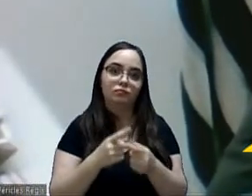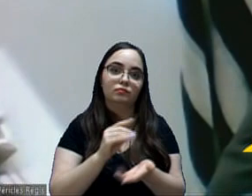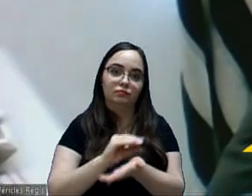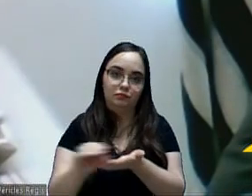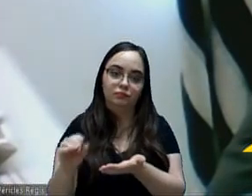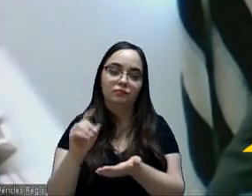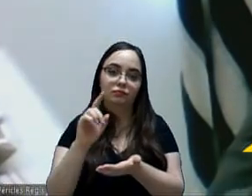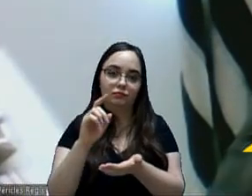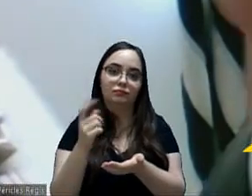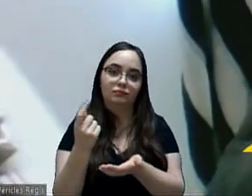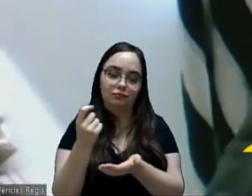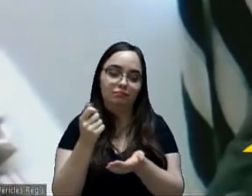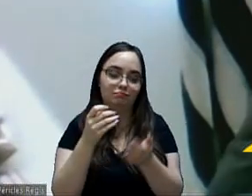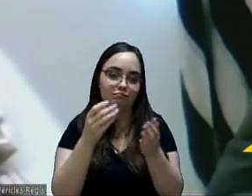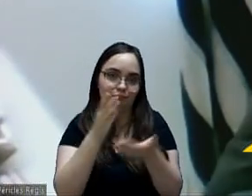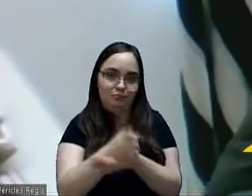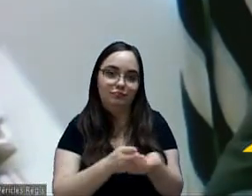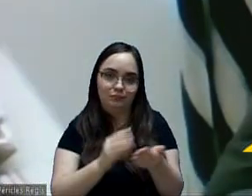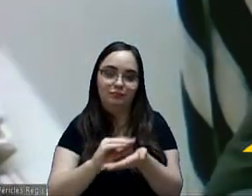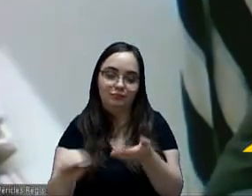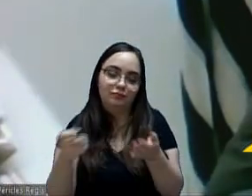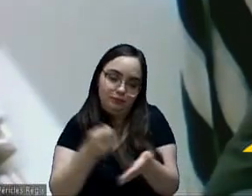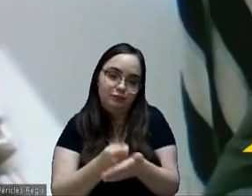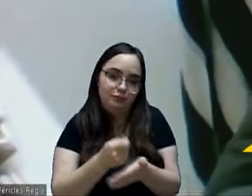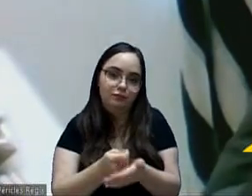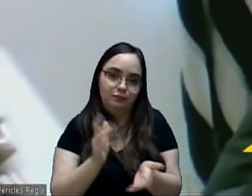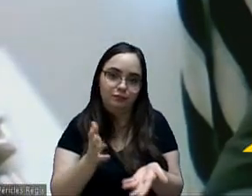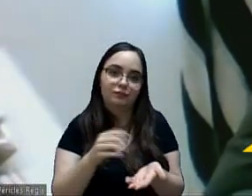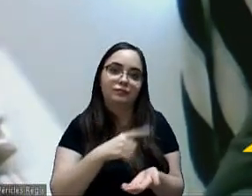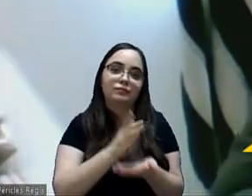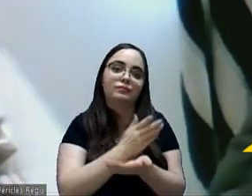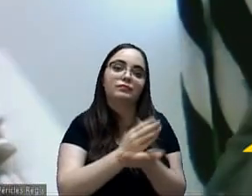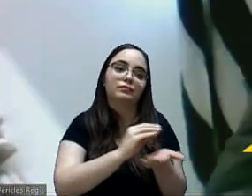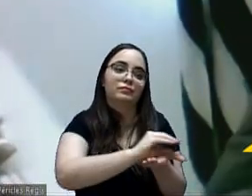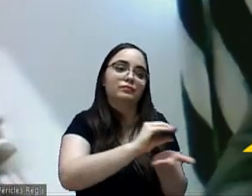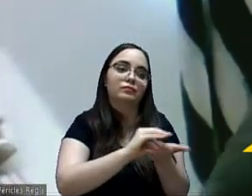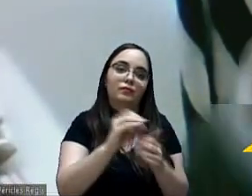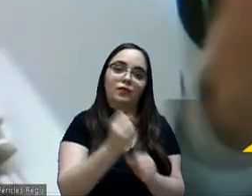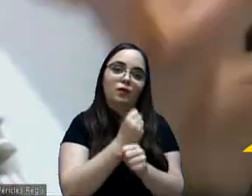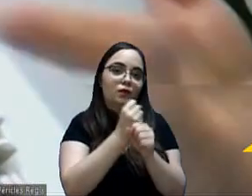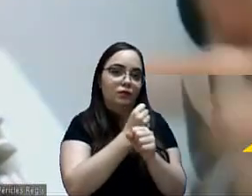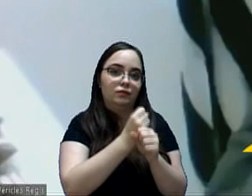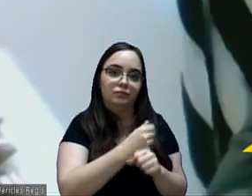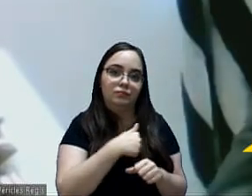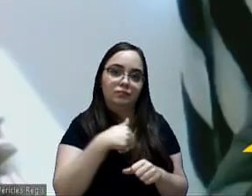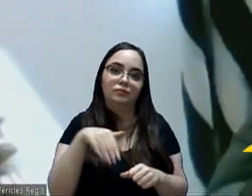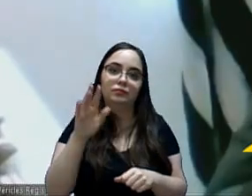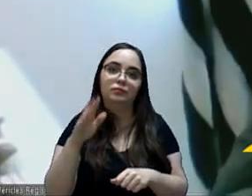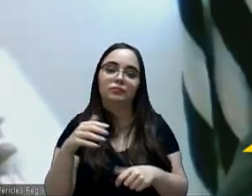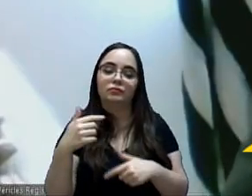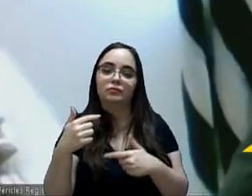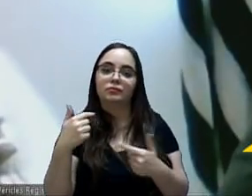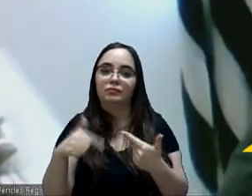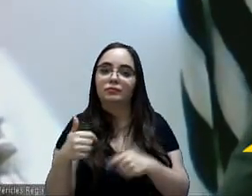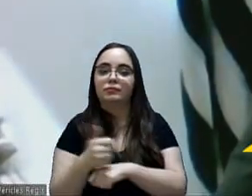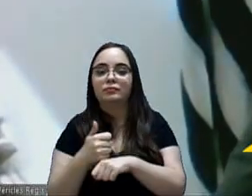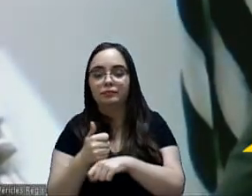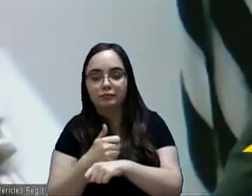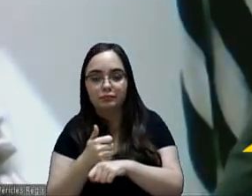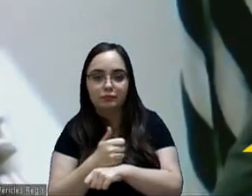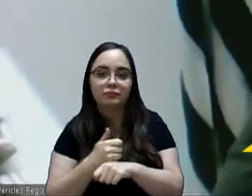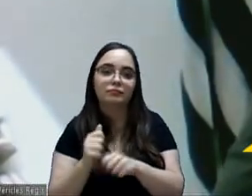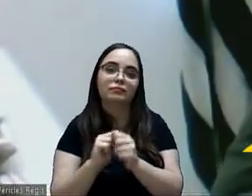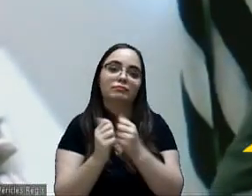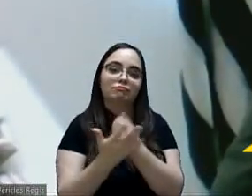saúde. Alguns vereadores fizeram algumas emendas de obras, etc. Eu não fiz, eu fiz muito para qualificação profissional, que também está envolvido diretamente